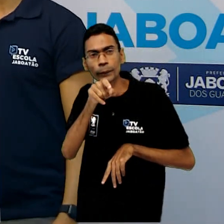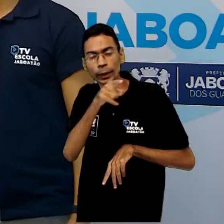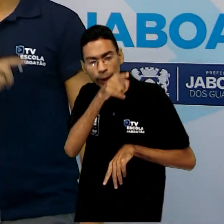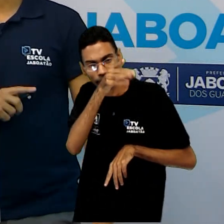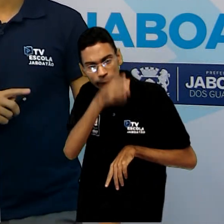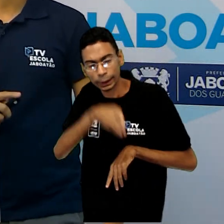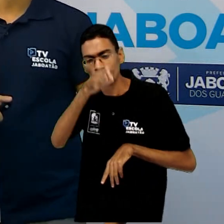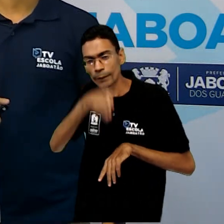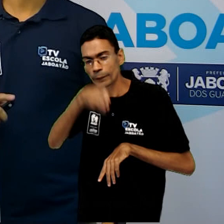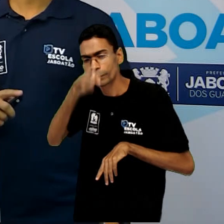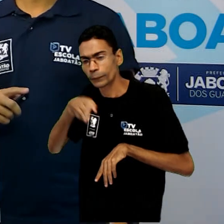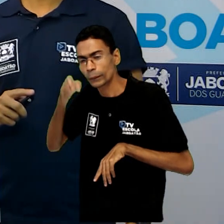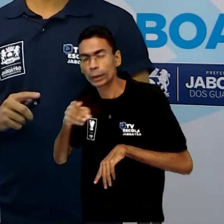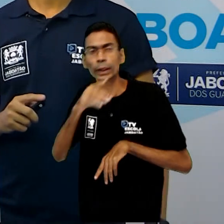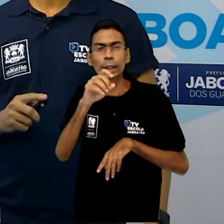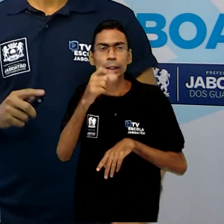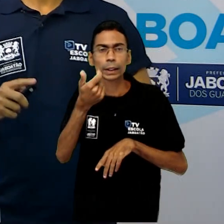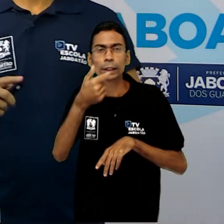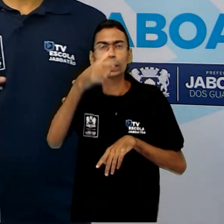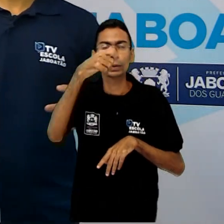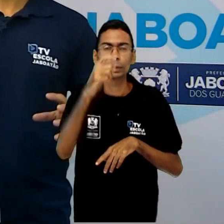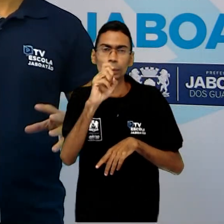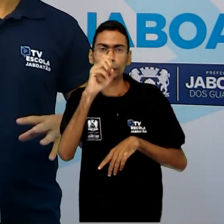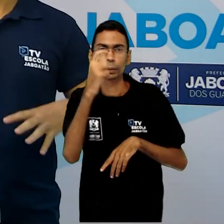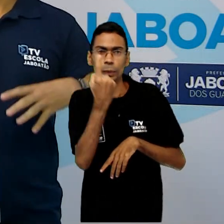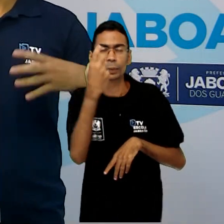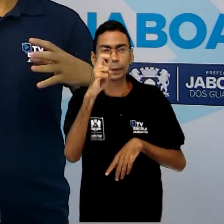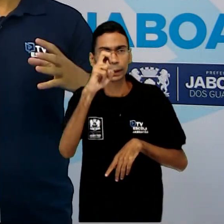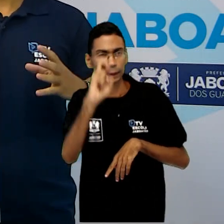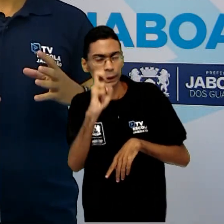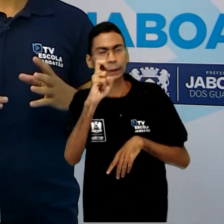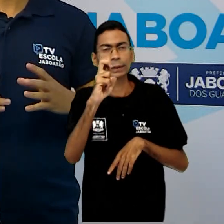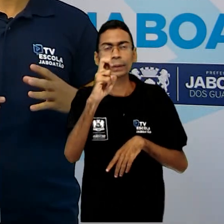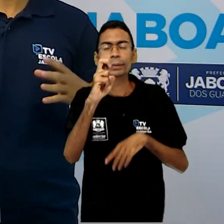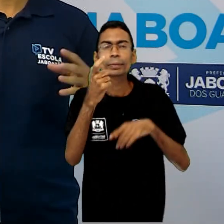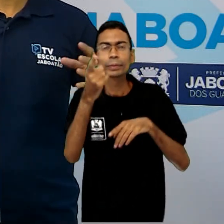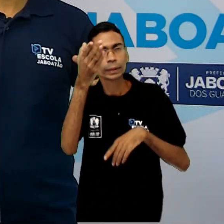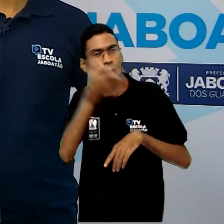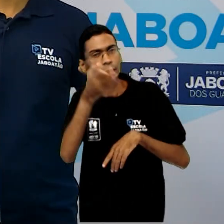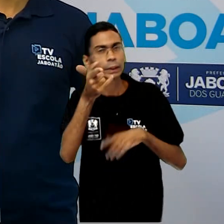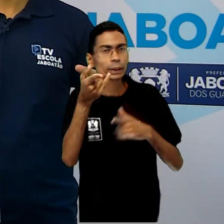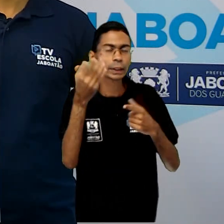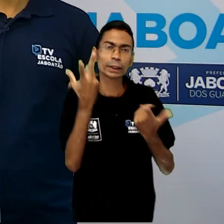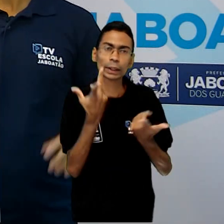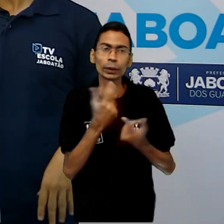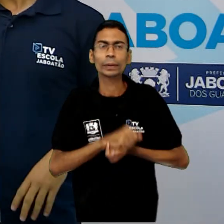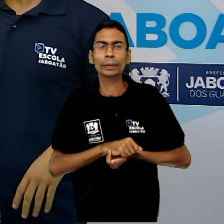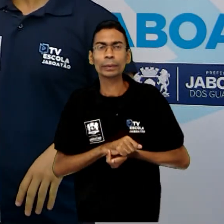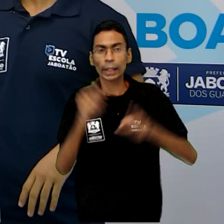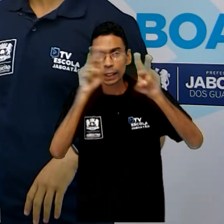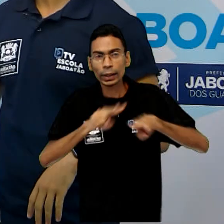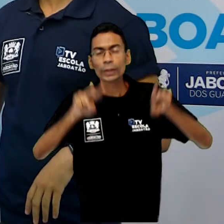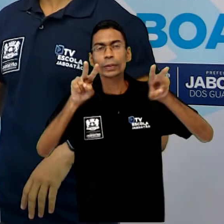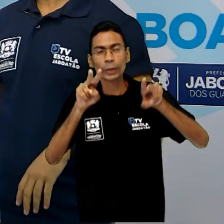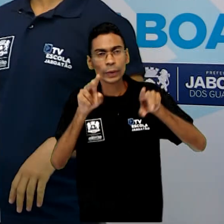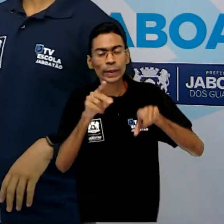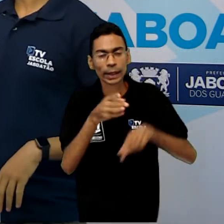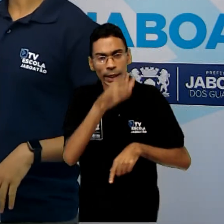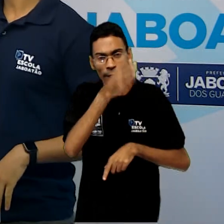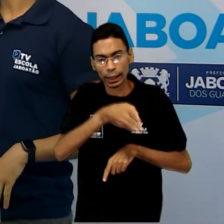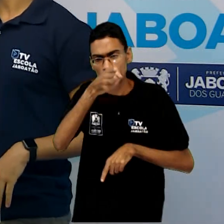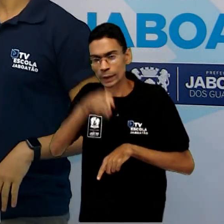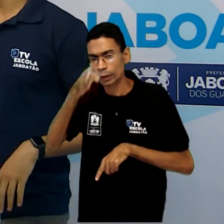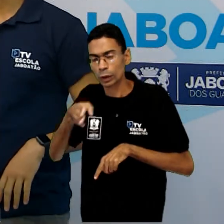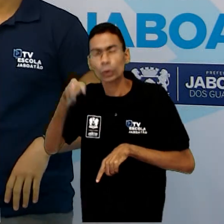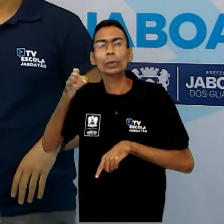o número que fica abaixo do traço indica a quantidade de partes que Pedro dividiu a reta numérica. Pedro dividiu em 5